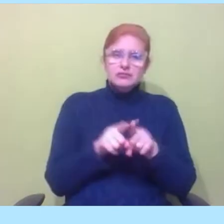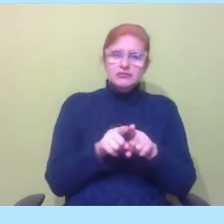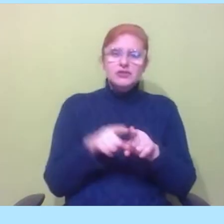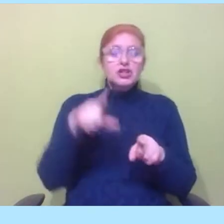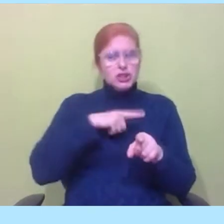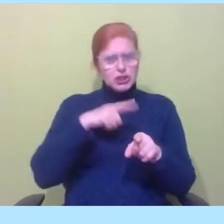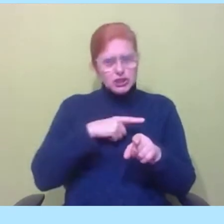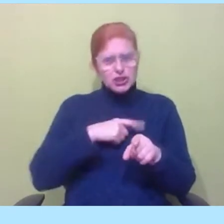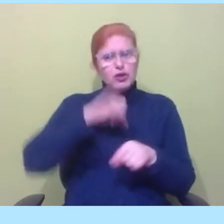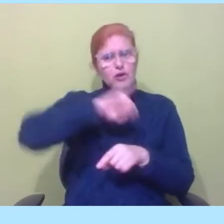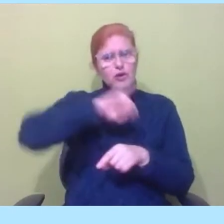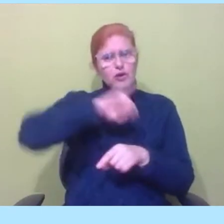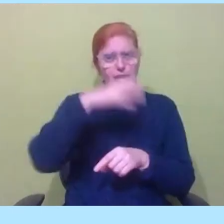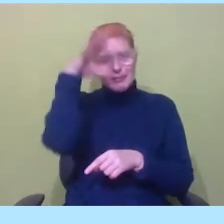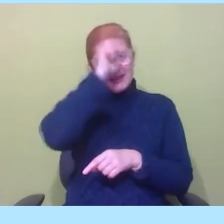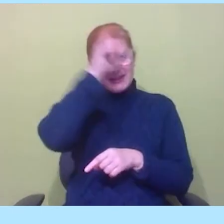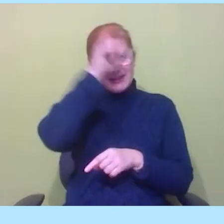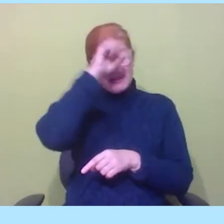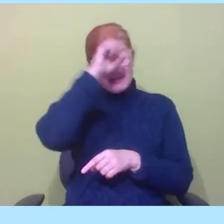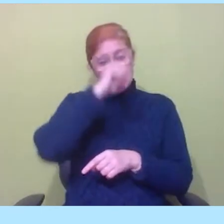mais, cada interação dessa